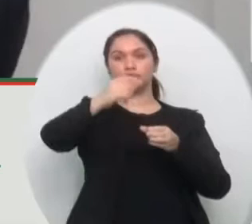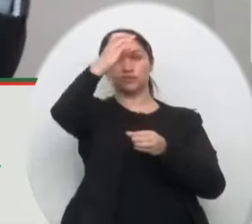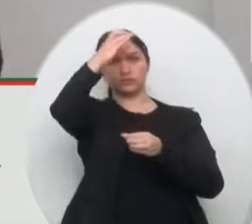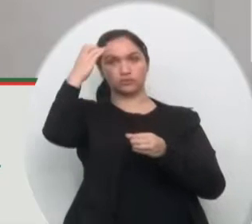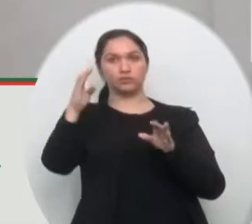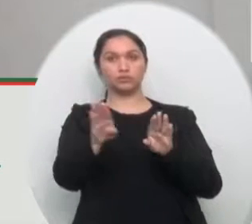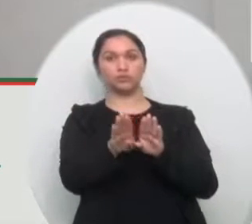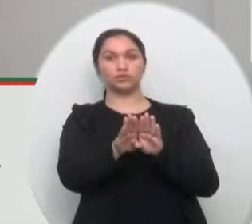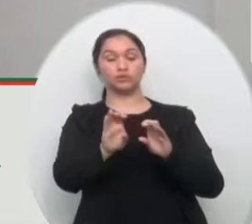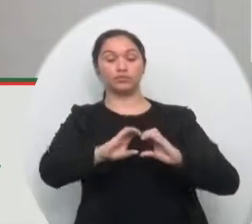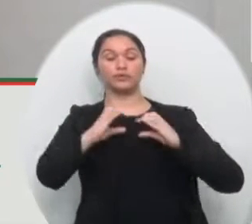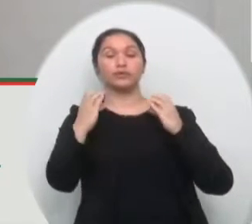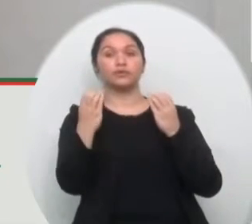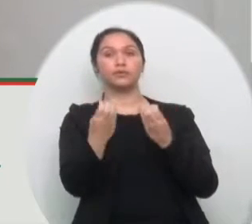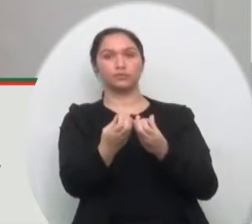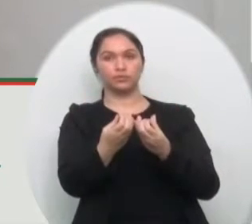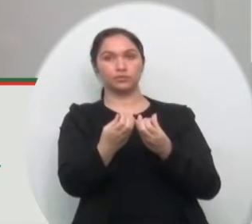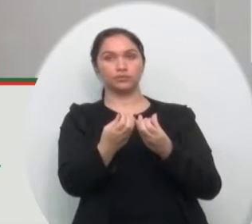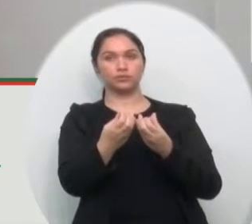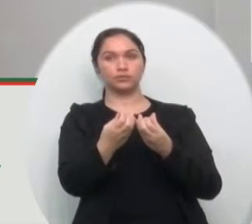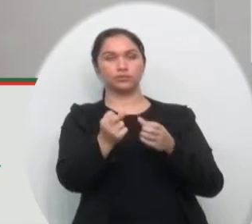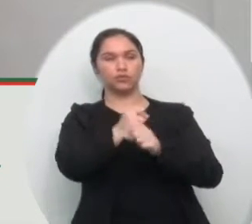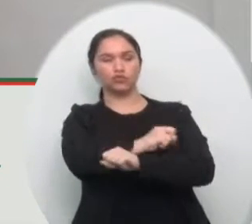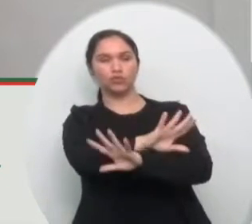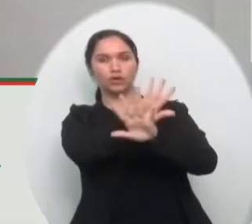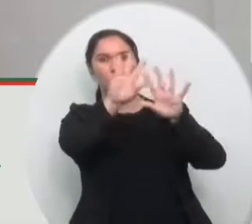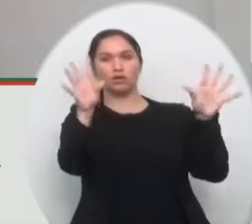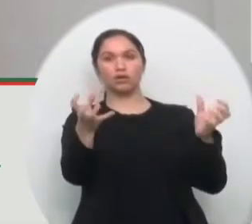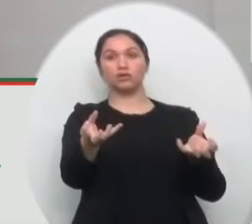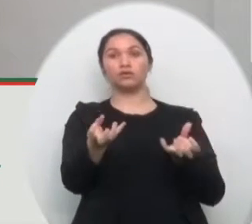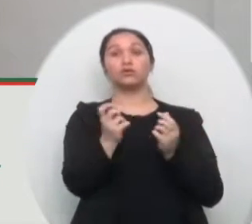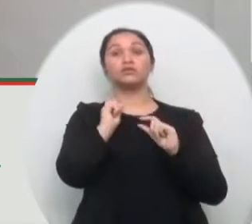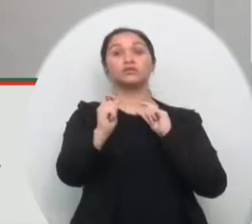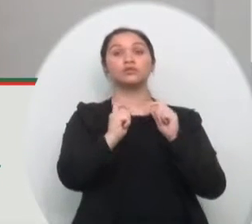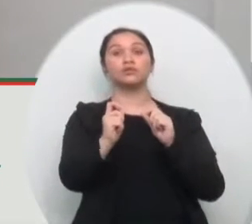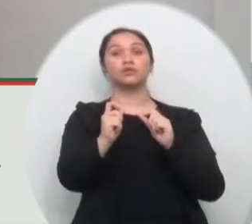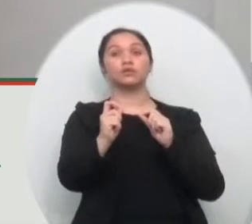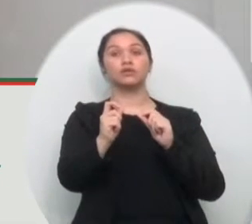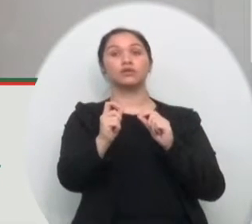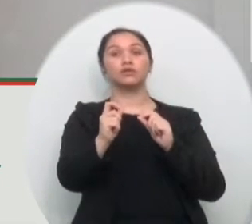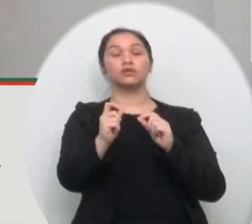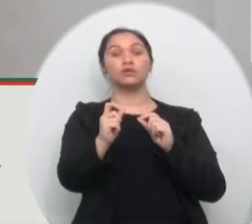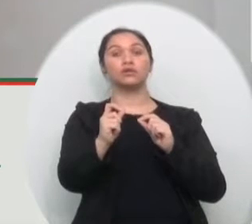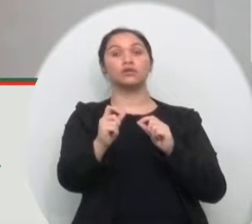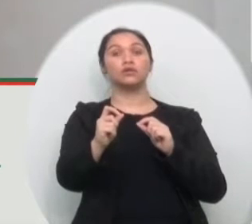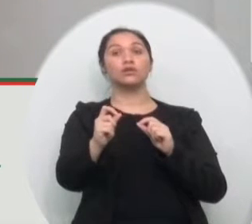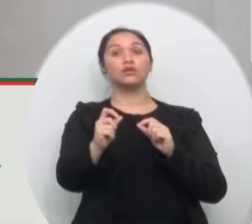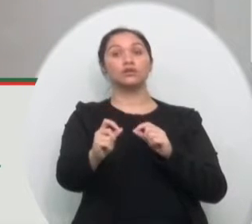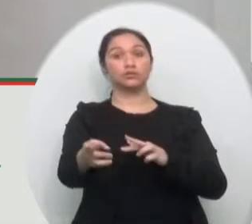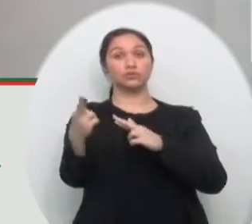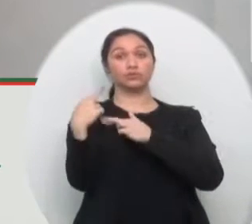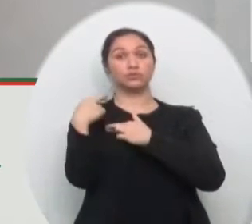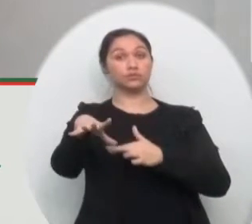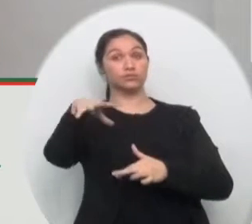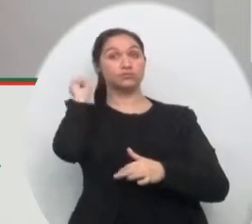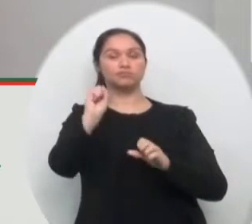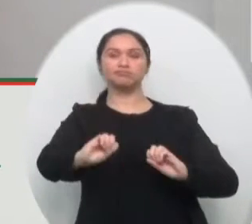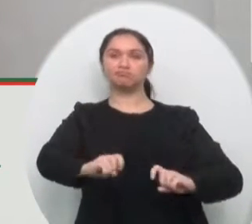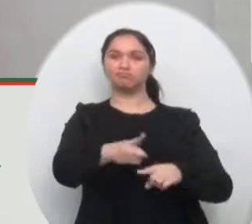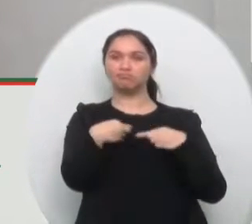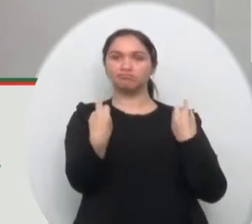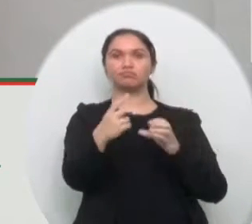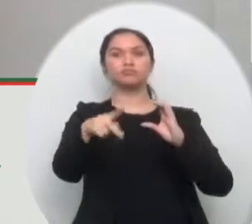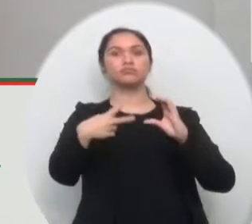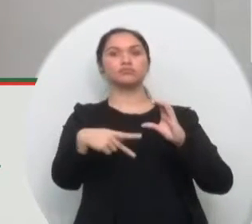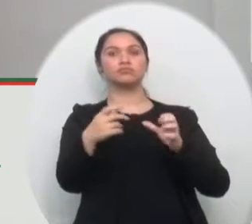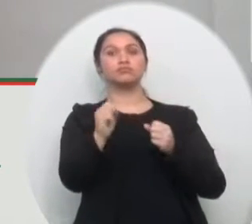do Picorreia e região foi muito clara no seu recado: queremos ser ouvidos. E a Câmara, então, senhor presidente, fez o seu papel. Foram